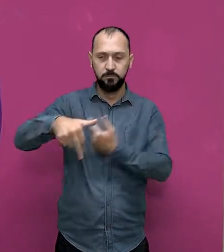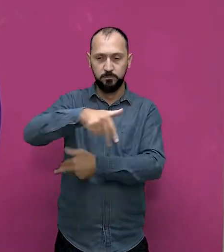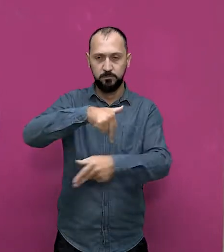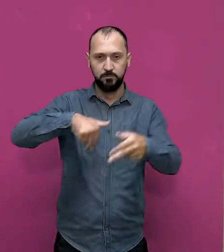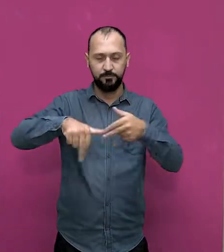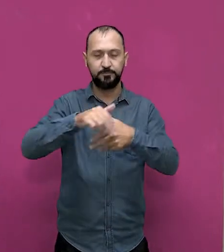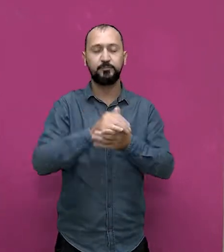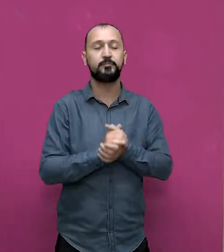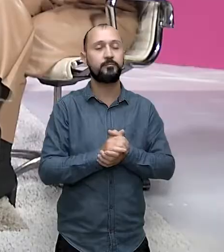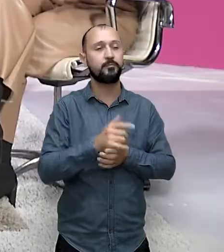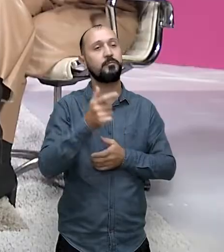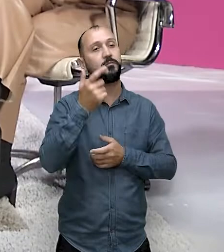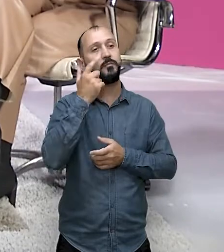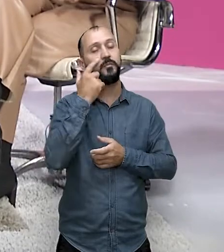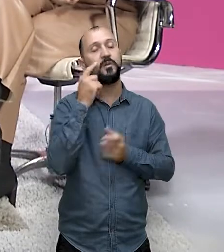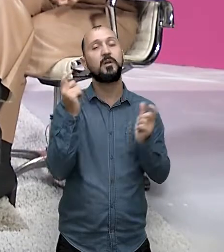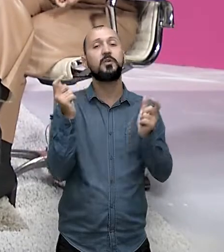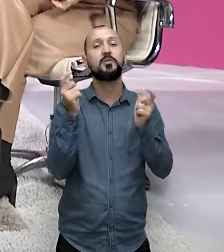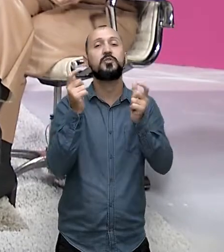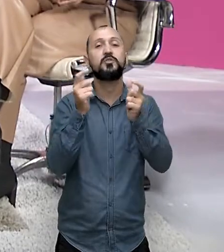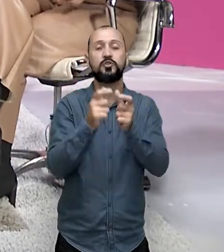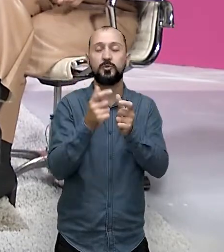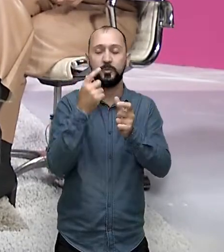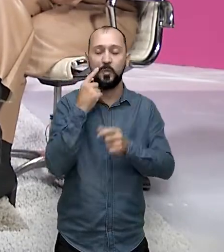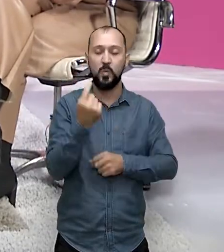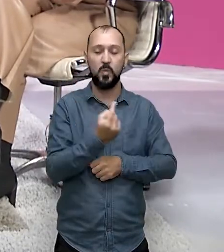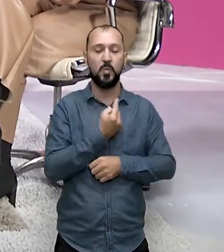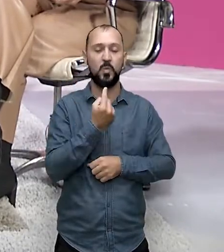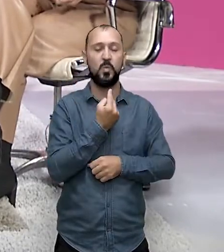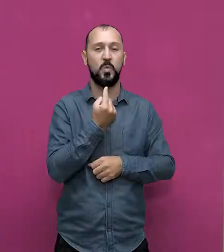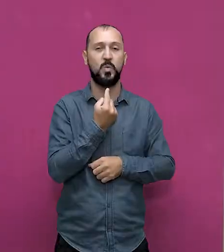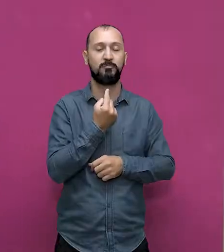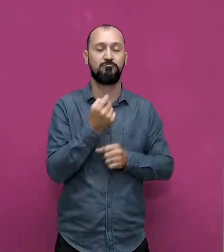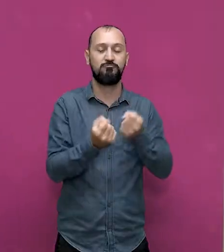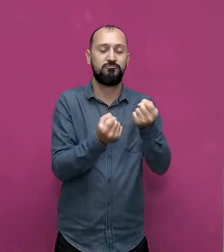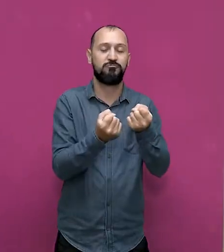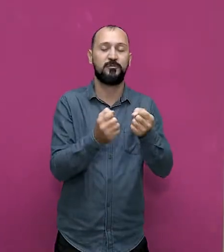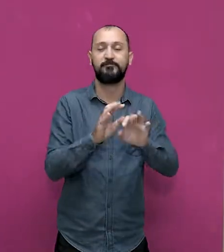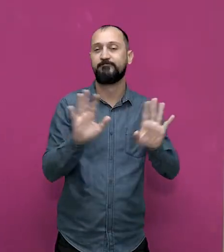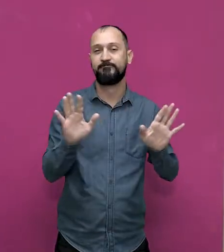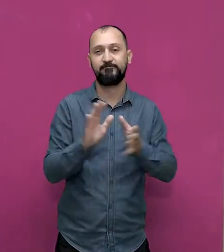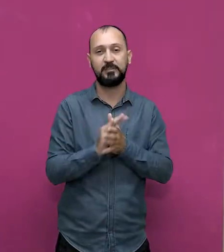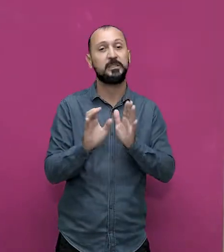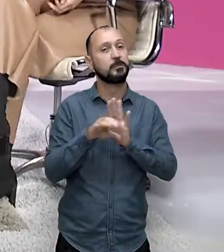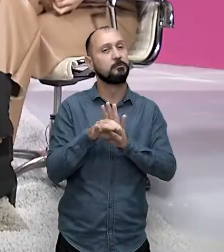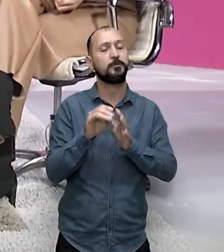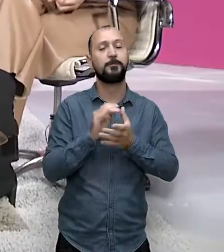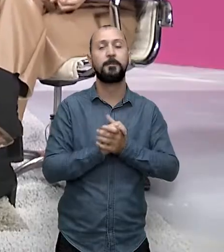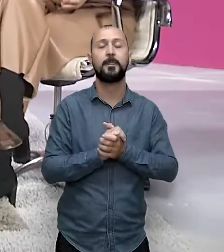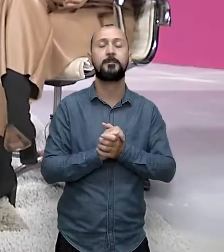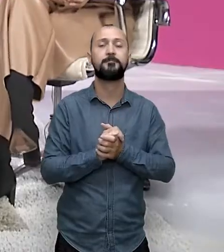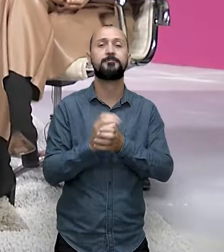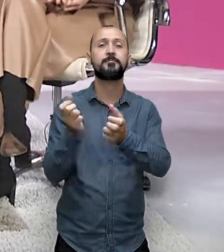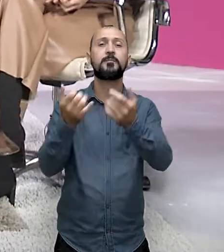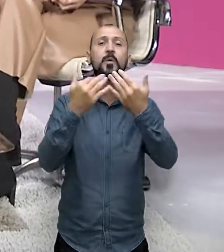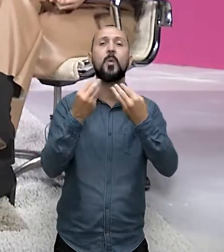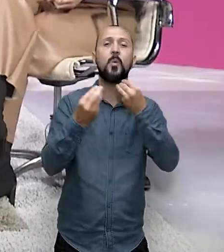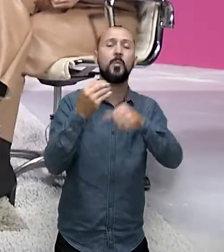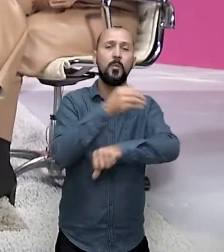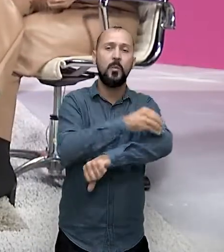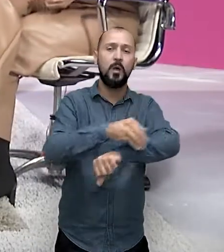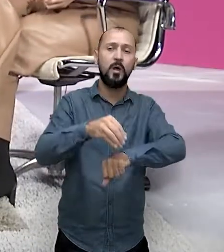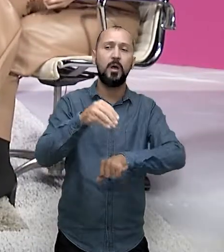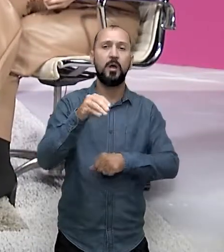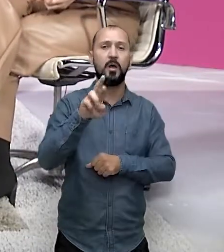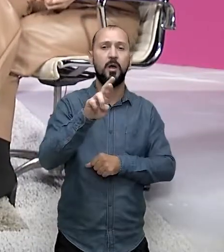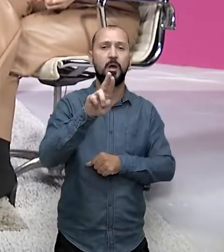se locomovam a pé. Visando assim a diminuição do transporte individual. Tudo isso com esse conceito. Com esse conceito. E fala pra gente um pouquinho da